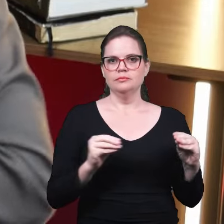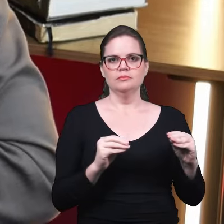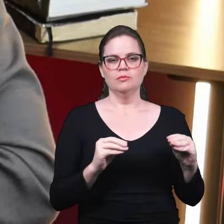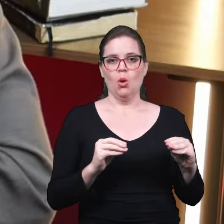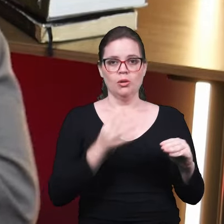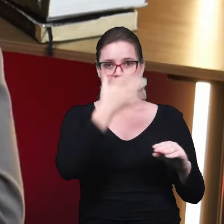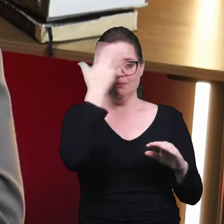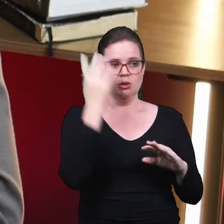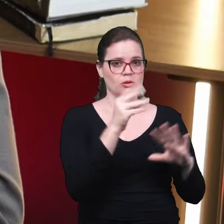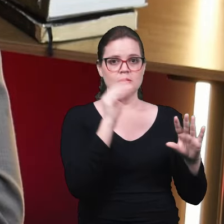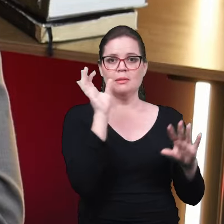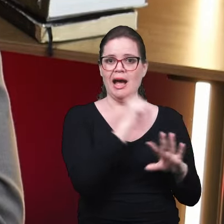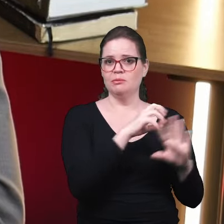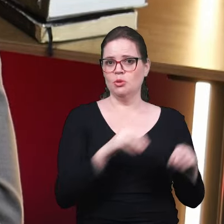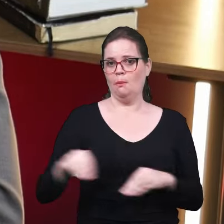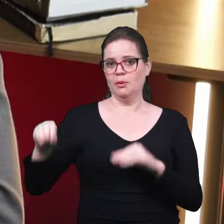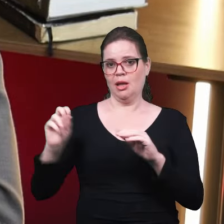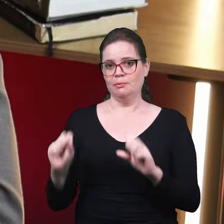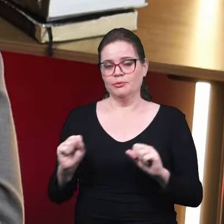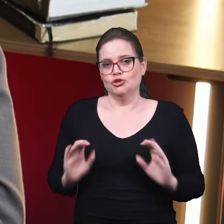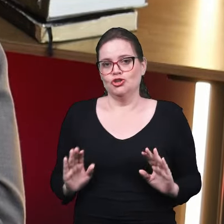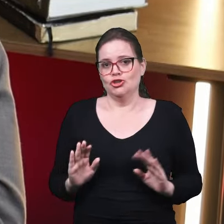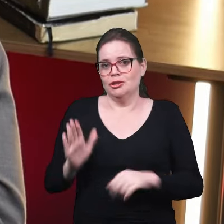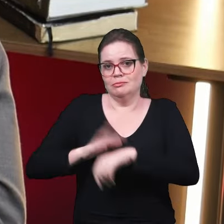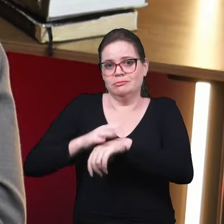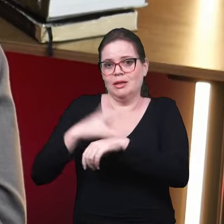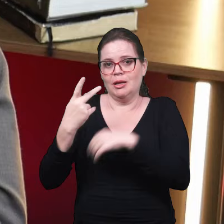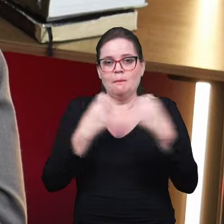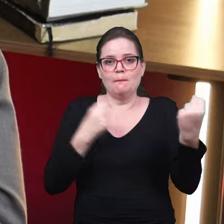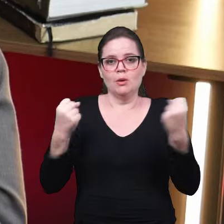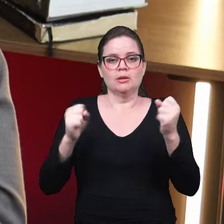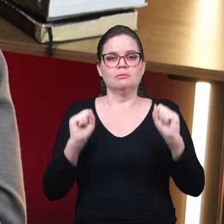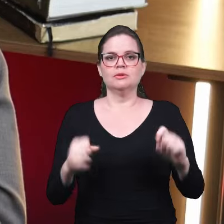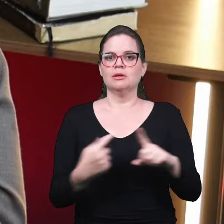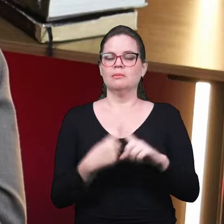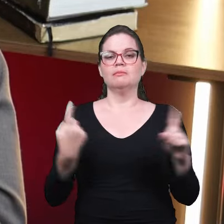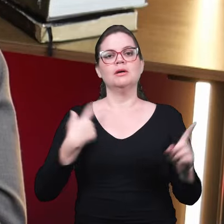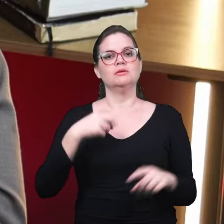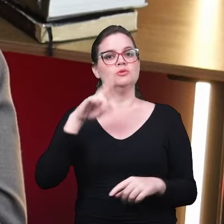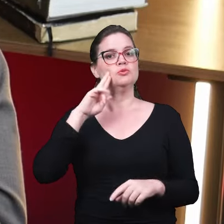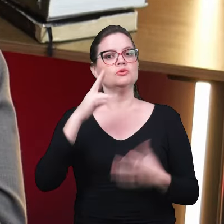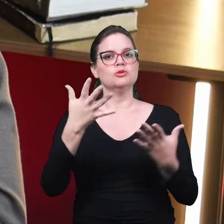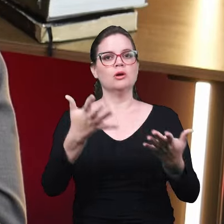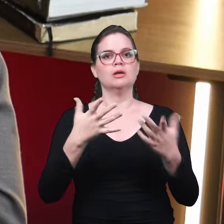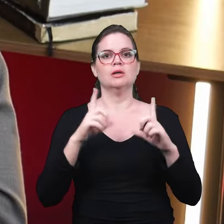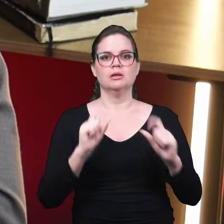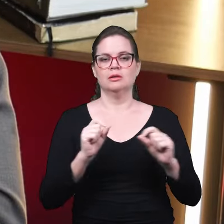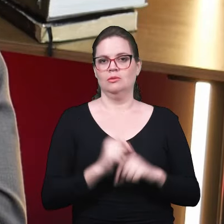lá, mas o que o Senhor desejava ali, se nós formos olhar cronologicamente, são quase